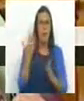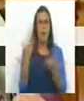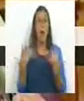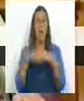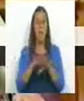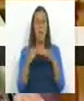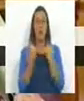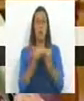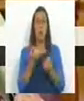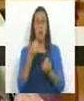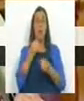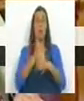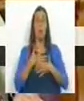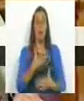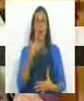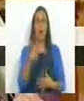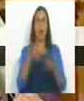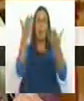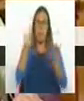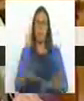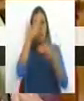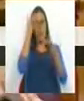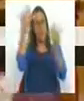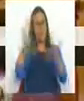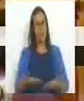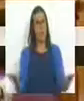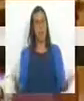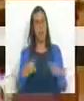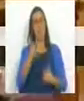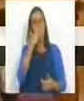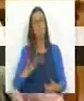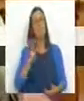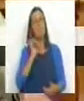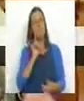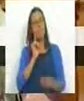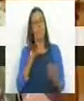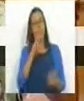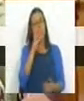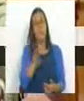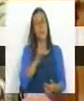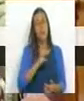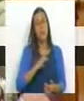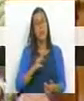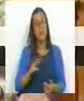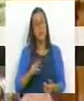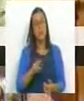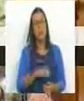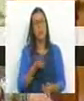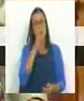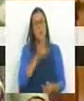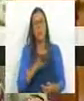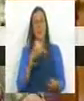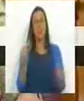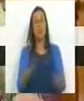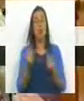inserção socioprofissional dos jovens são instrumentos bem-vindos. Por isso nos parece importante que os milhares, centenas de milhares